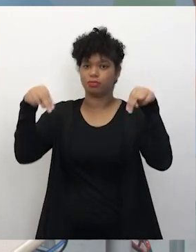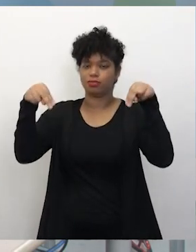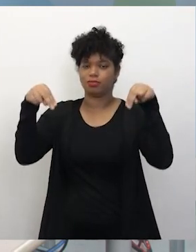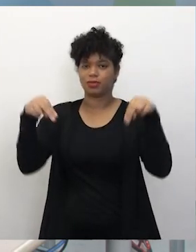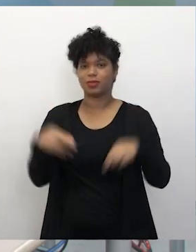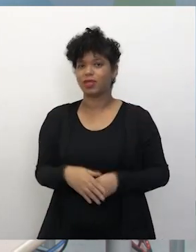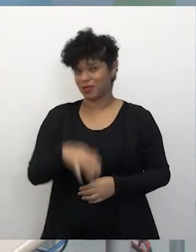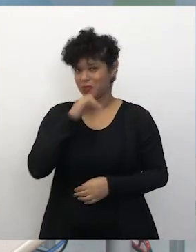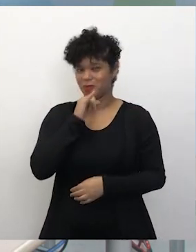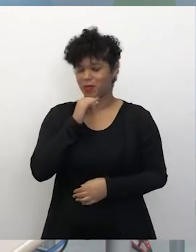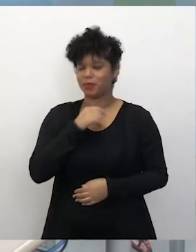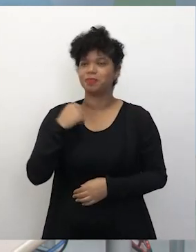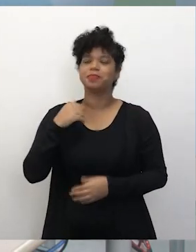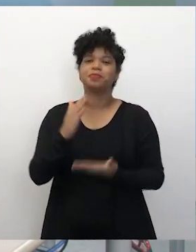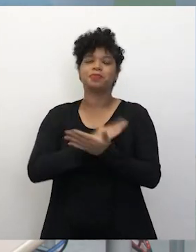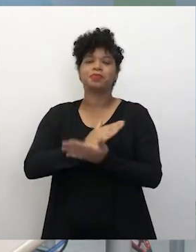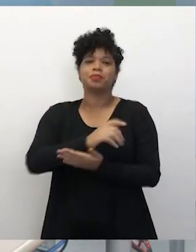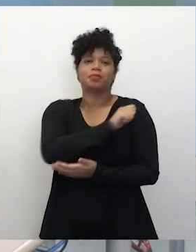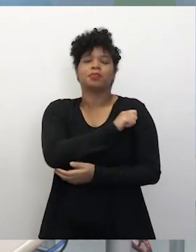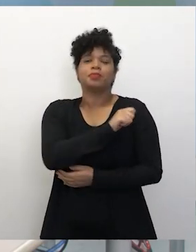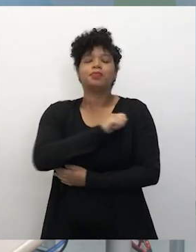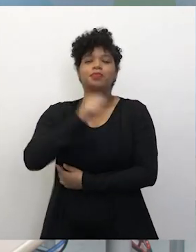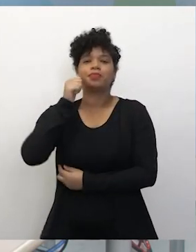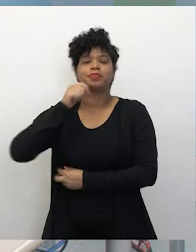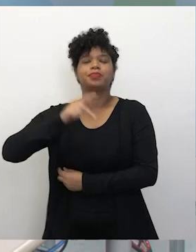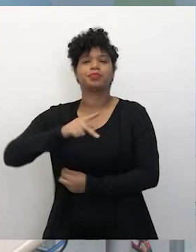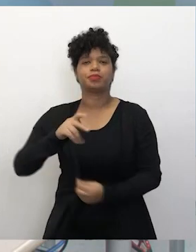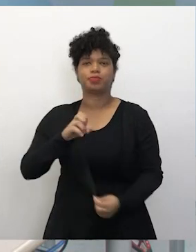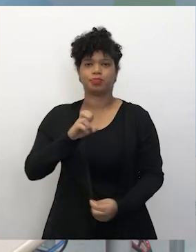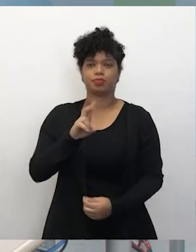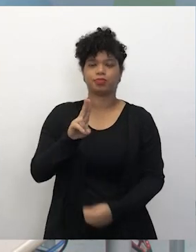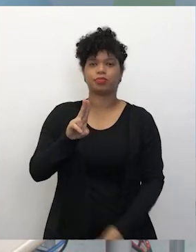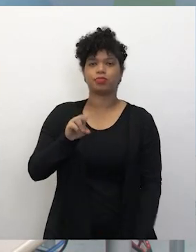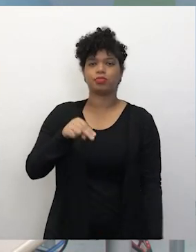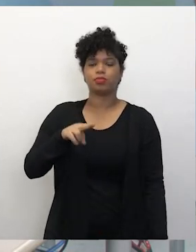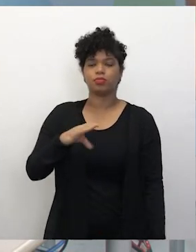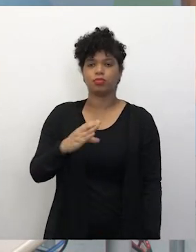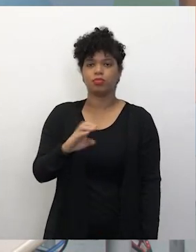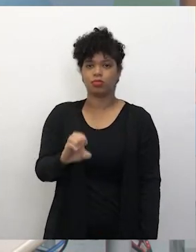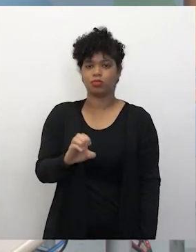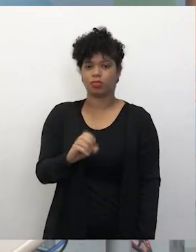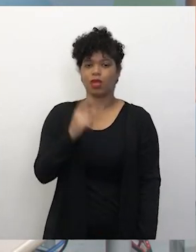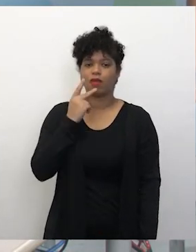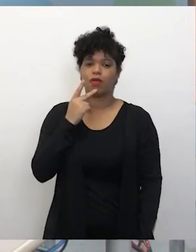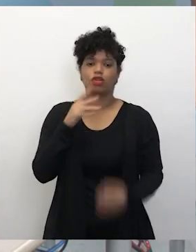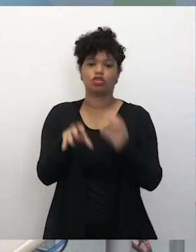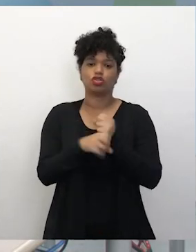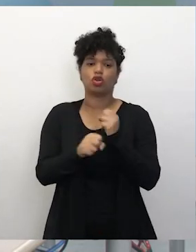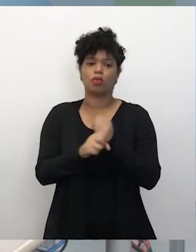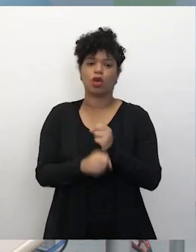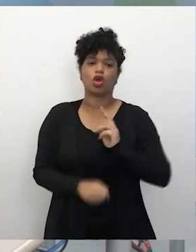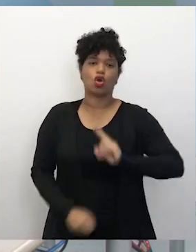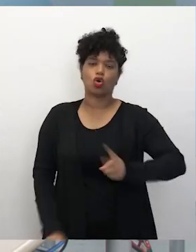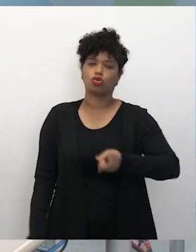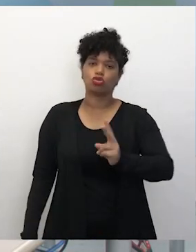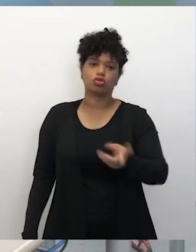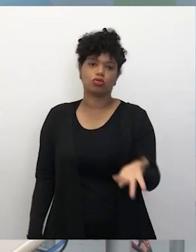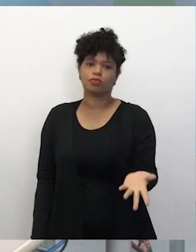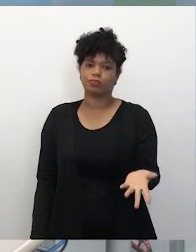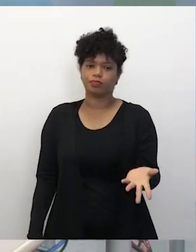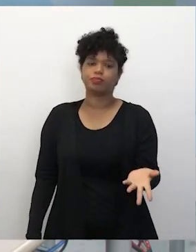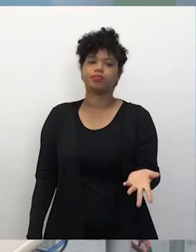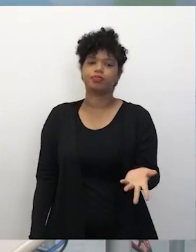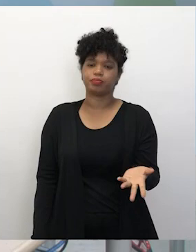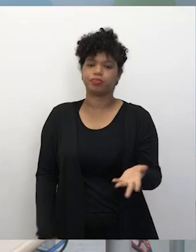Alunos da professora Eunice estão dizendo também repetir e somar. Acho que é isso, manter e somar, Legal. conservar